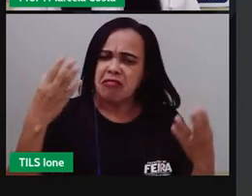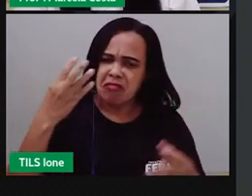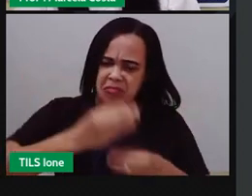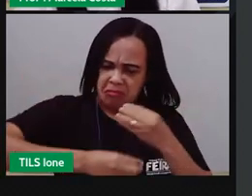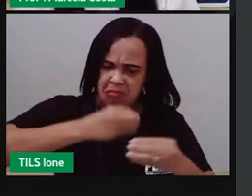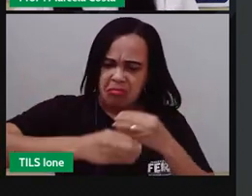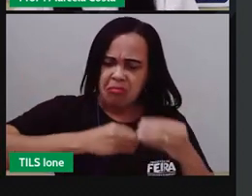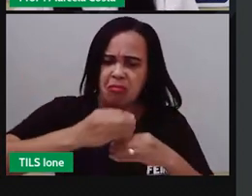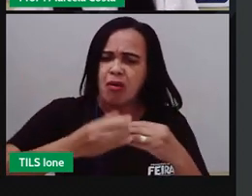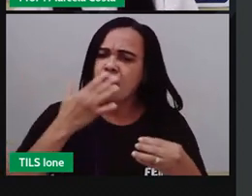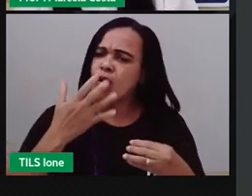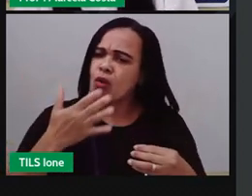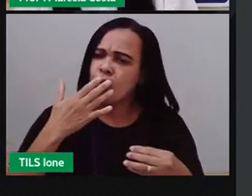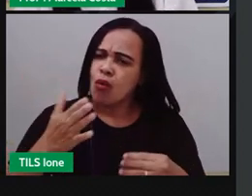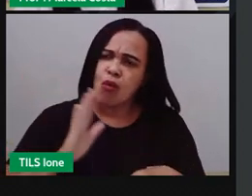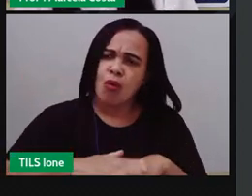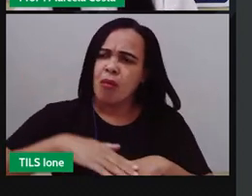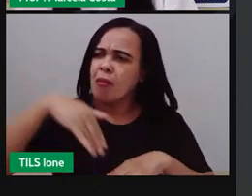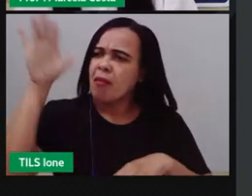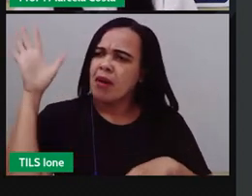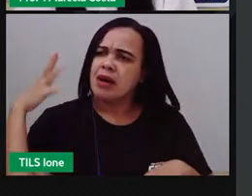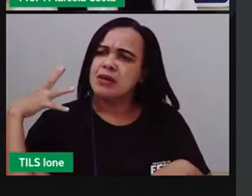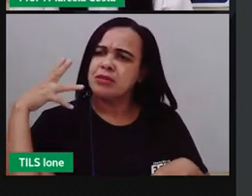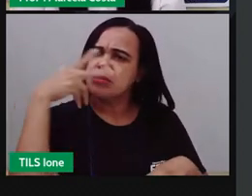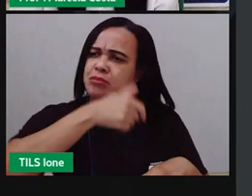você não usa uma cor mais avançada?